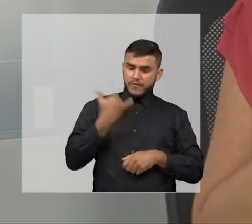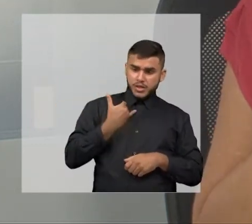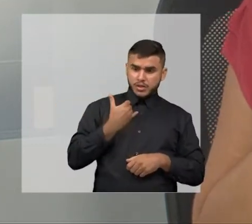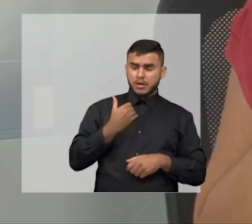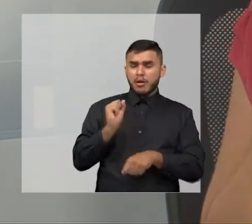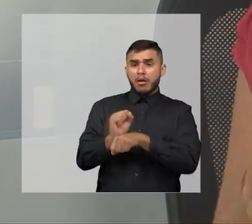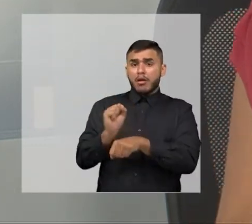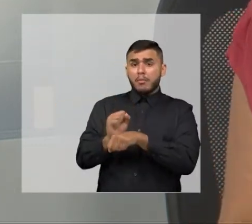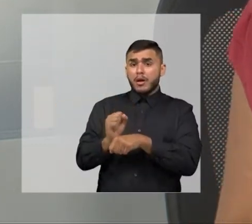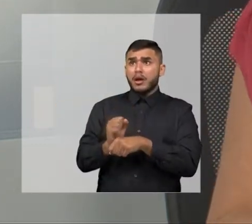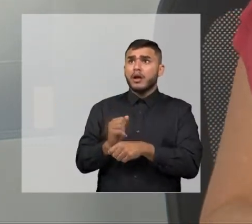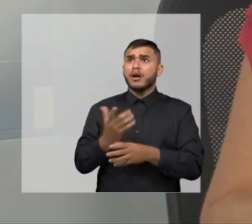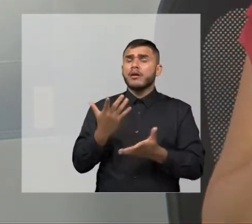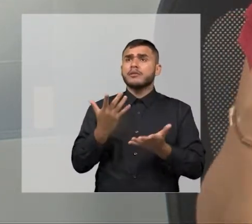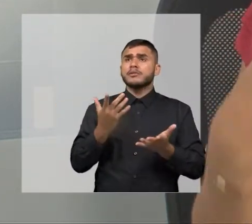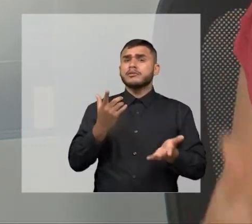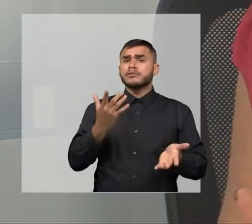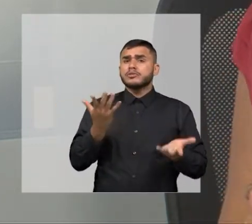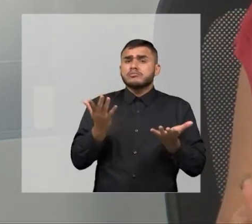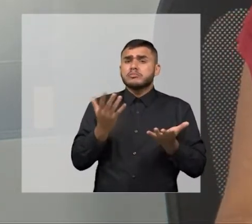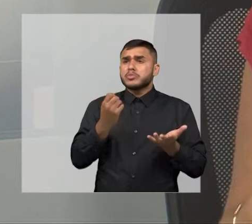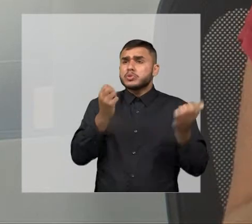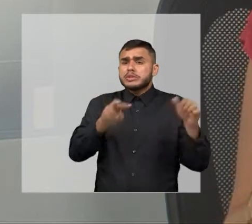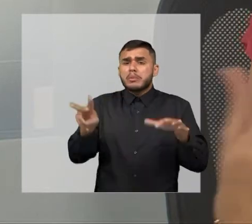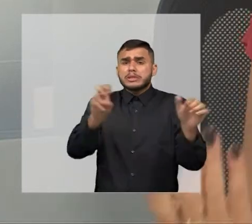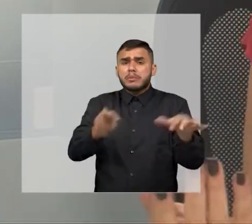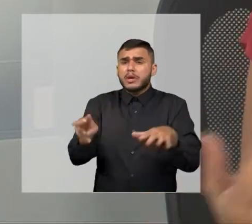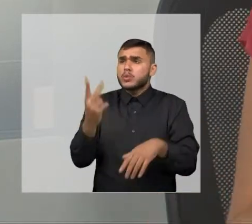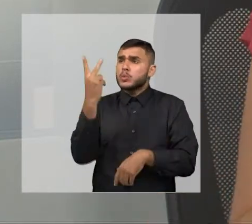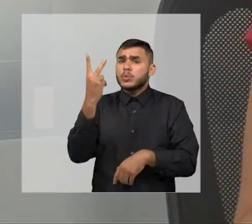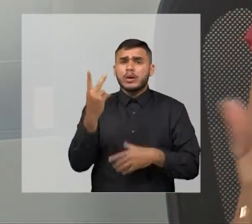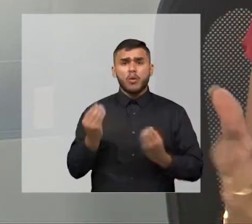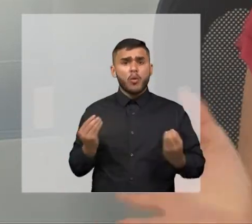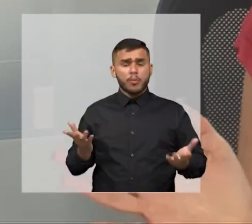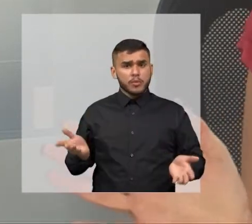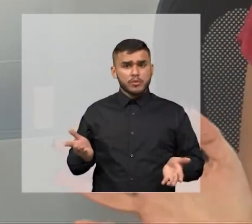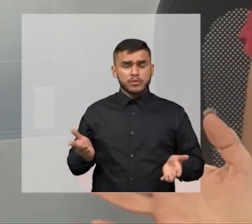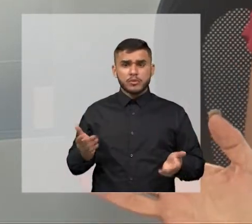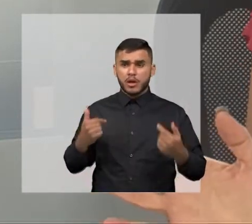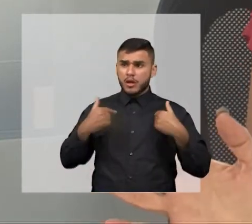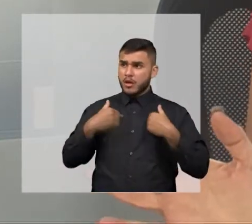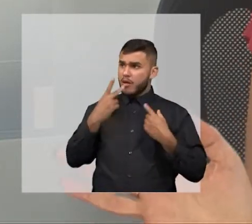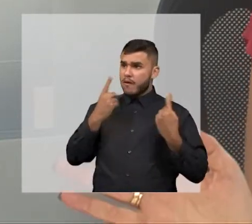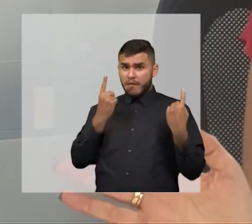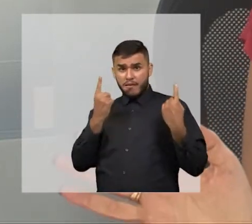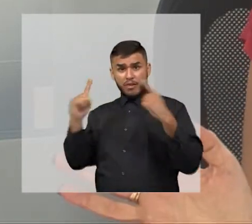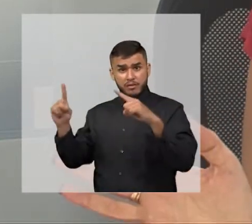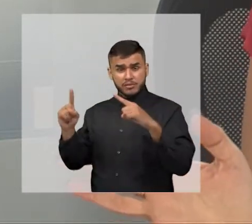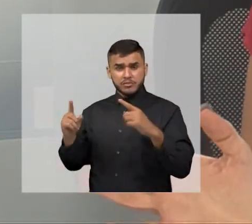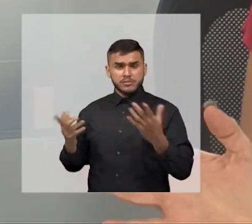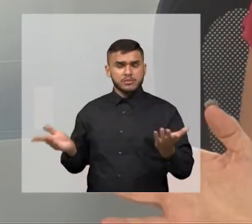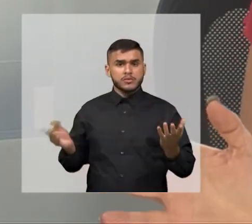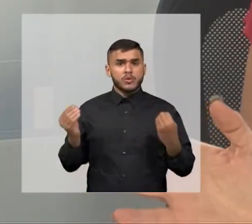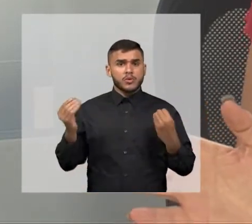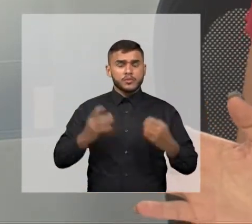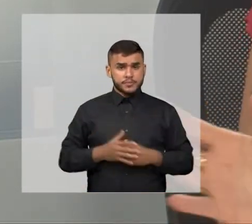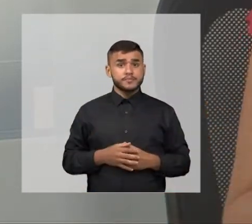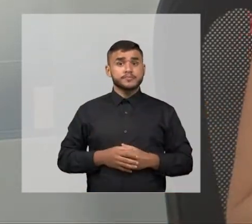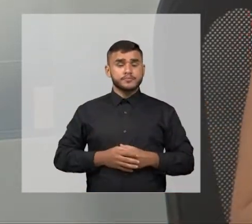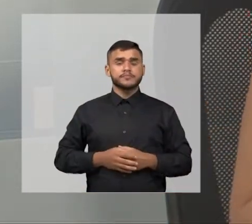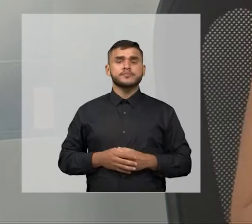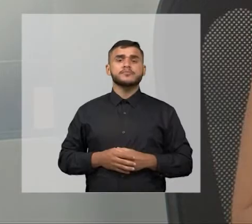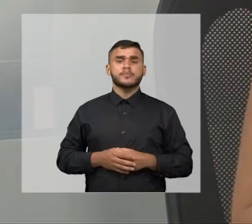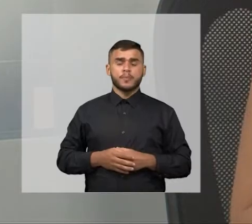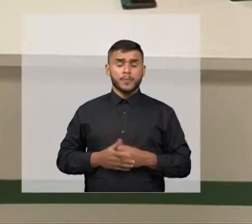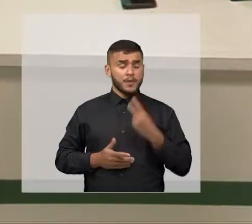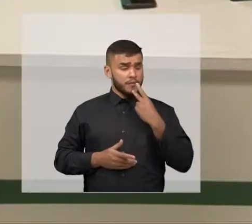começou, você já está falando mal, tem que torcer, como se eu torcer a favor ou contra adiantasse alguma coisa, né? Nem futebol. O Cid está dizendo isso. O